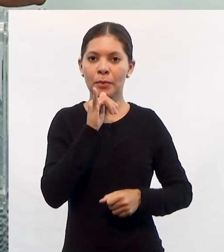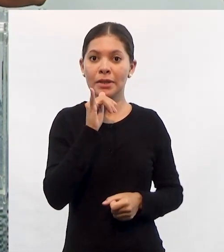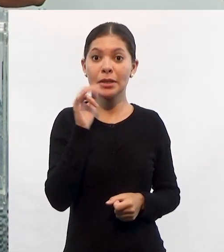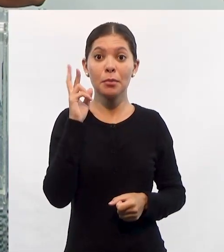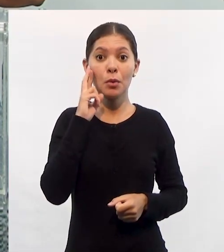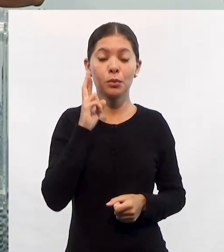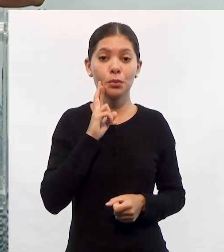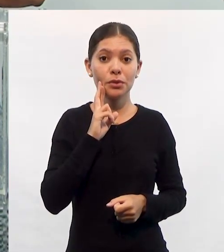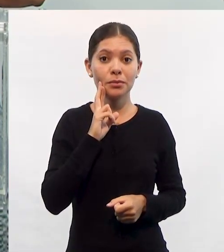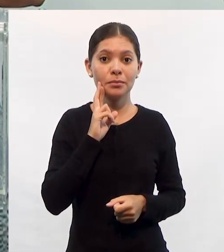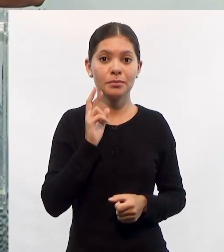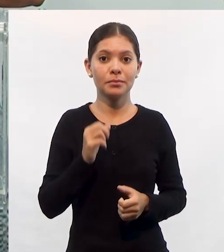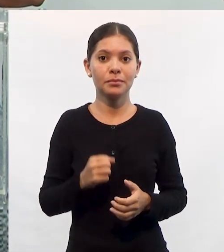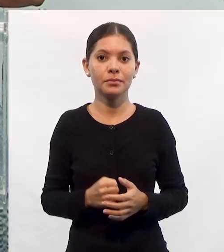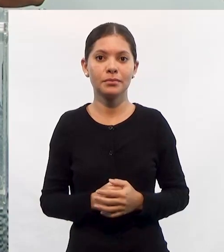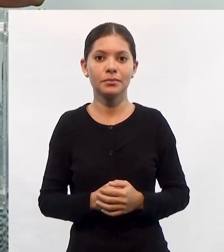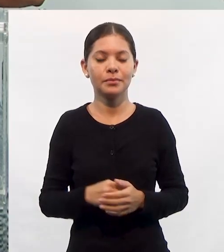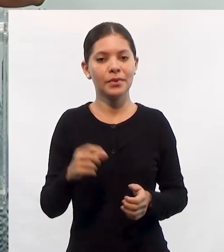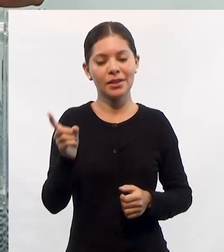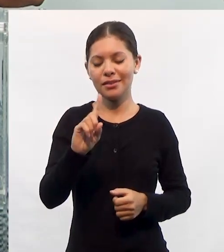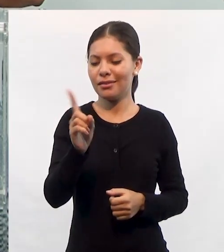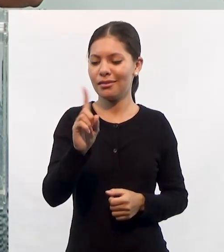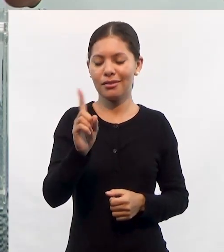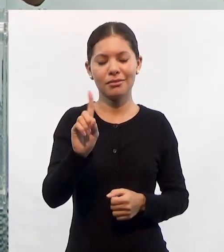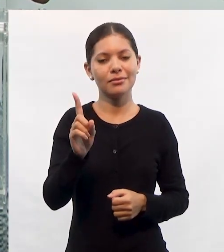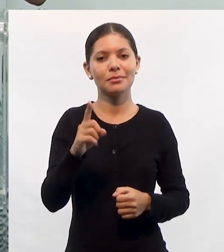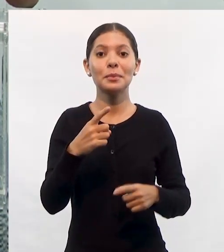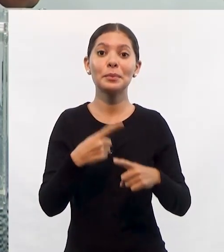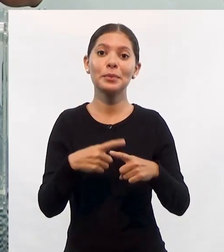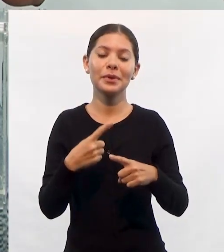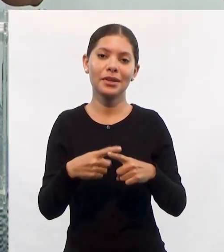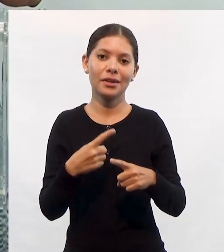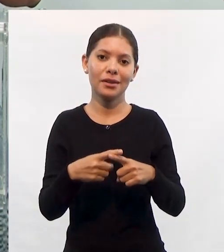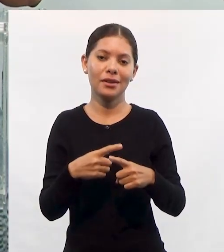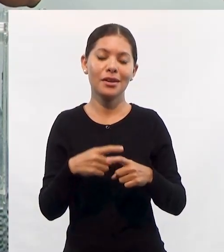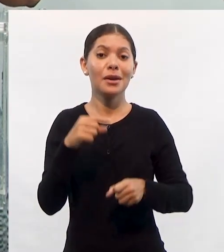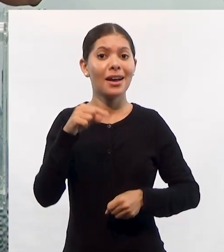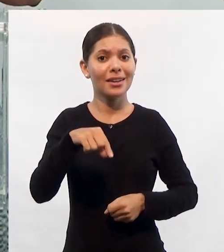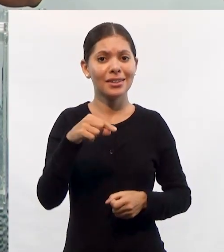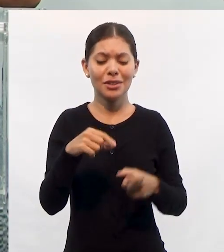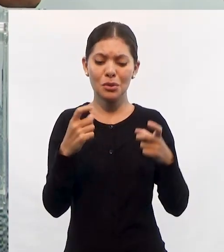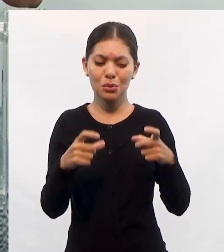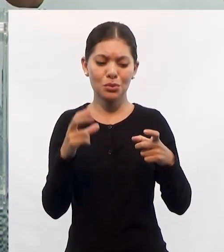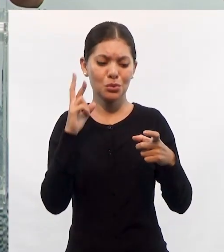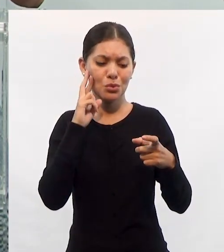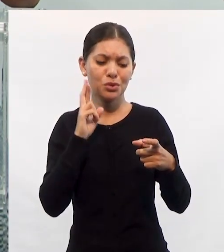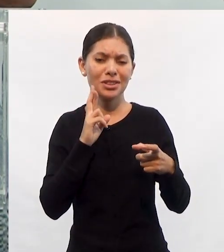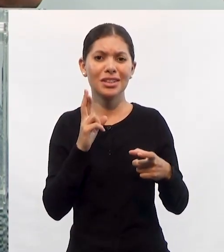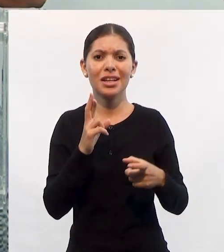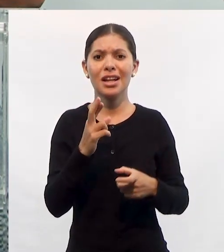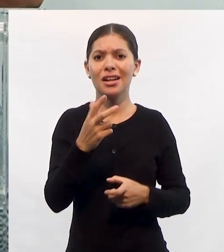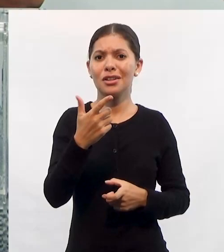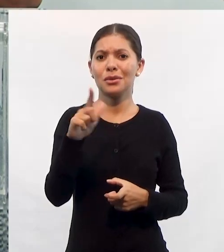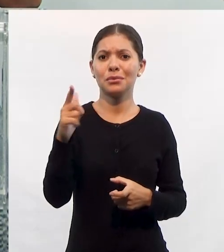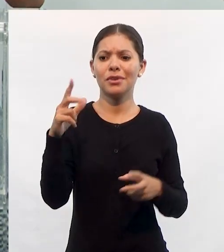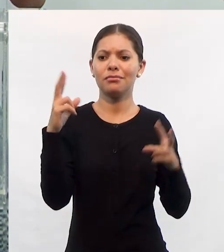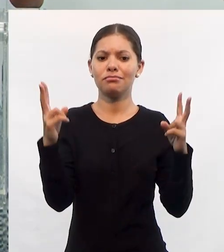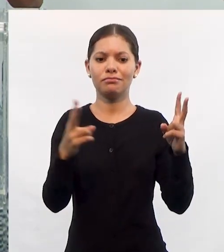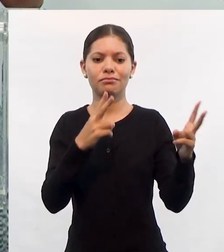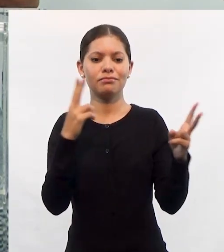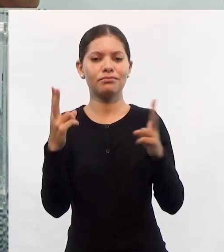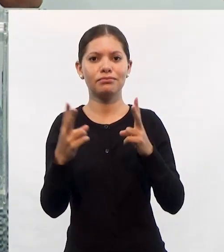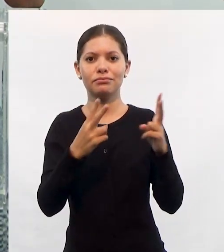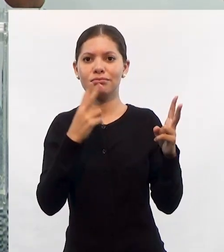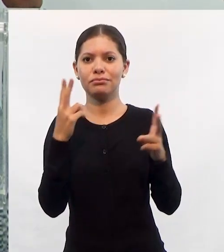em Rondônia? Não. Por quê? Porque em Rondônia não tem muitos ventos. Não é uma área que